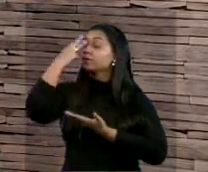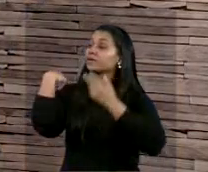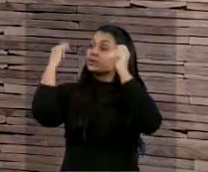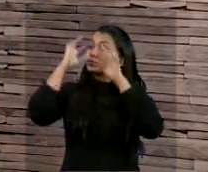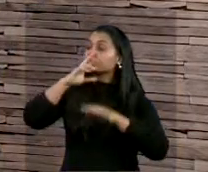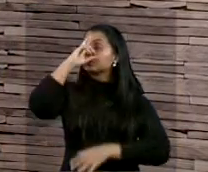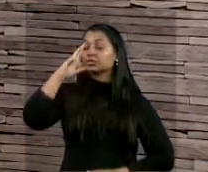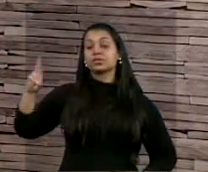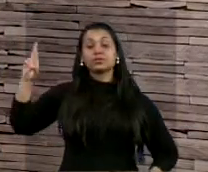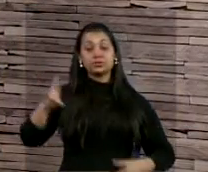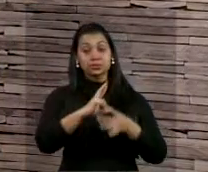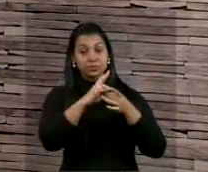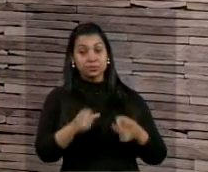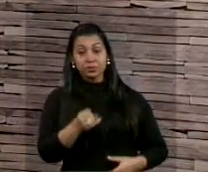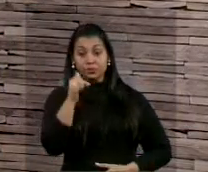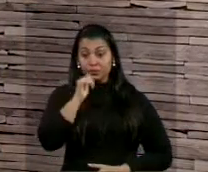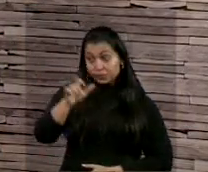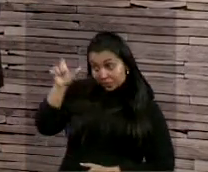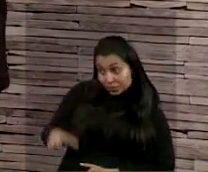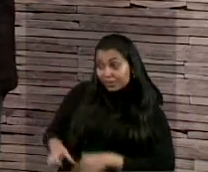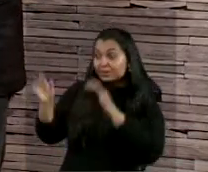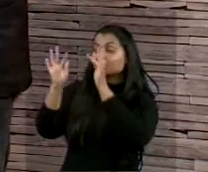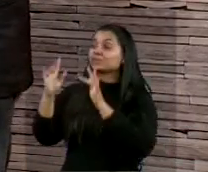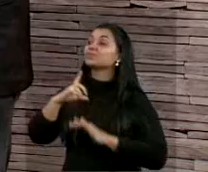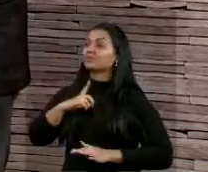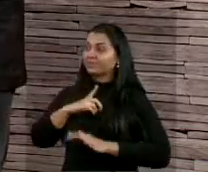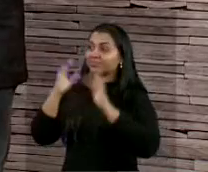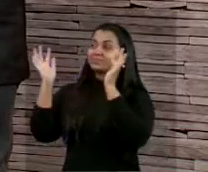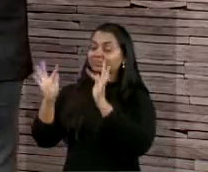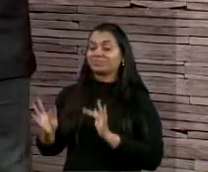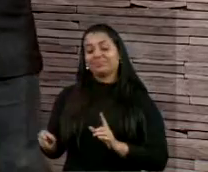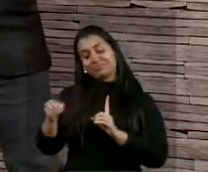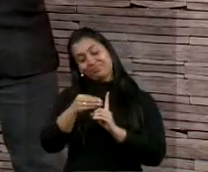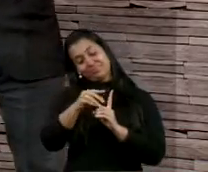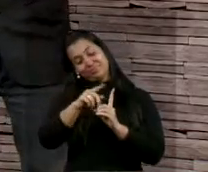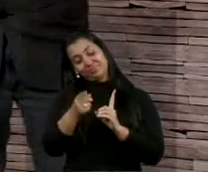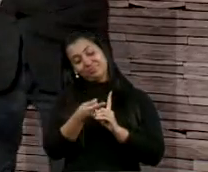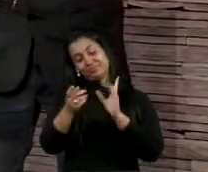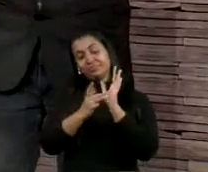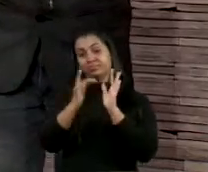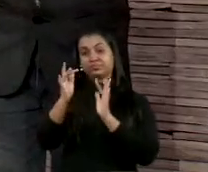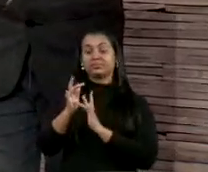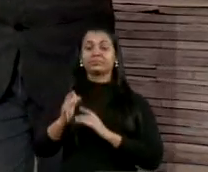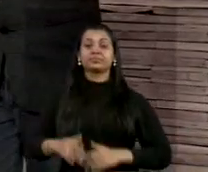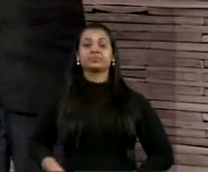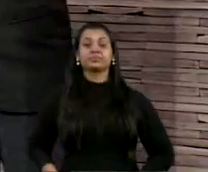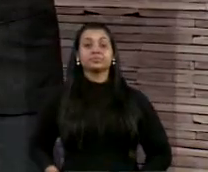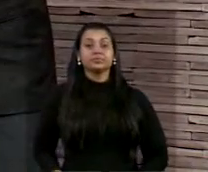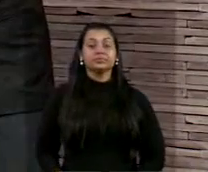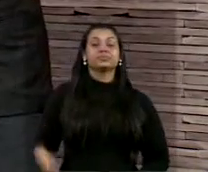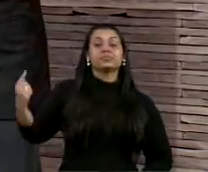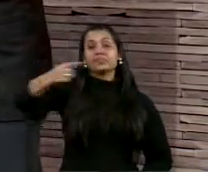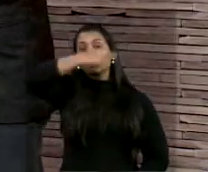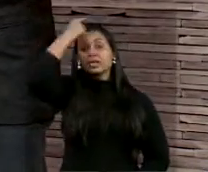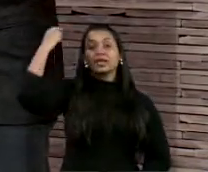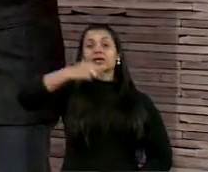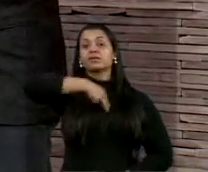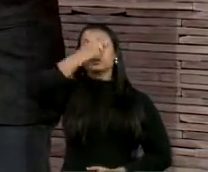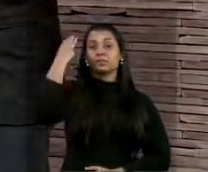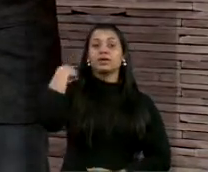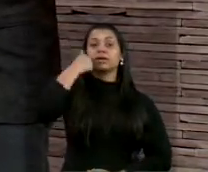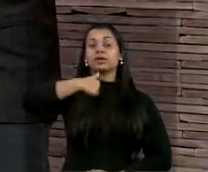Ave Maria, cheia de graça, o Senhor é convosco. Bendita sois vós entre as mulheres e bendito é o fruto do vosso ventre,